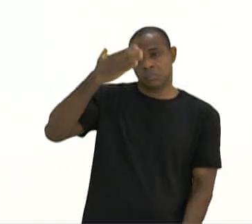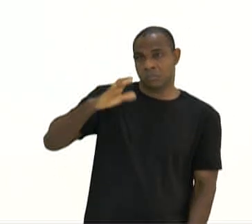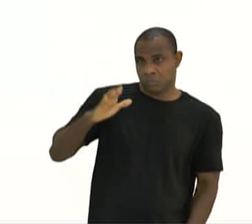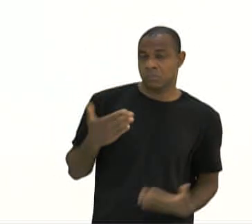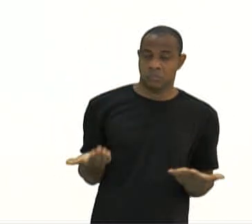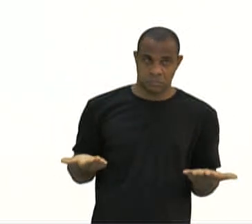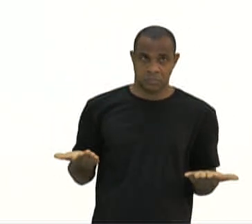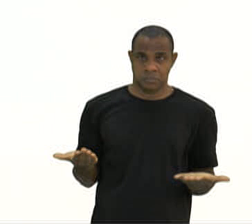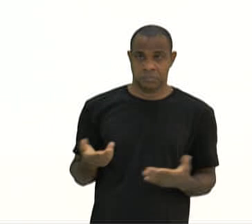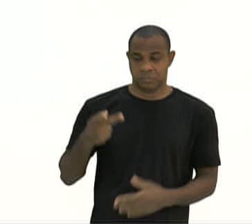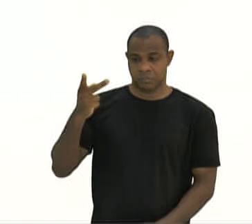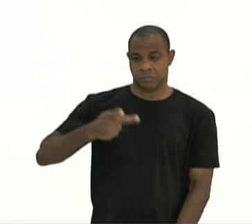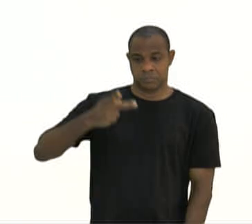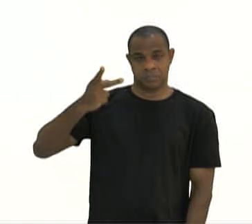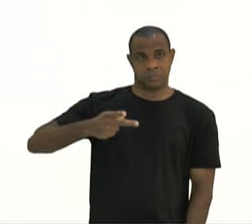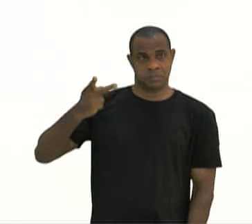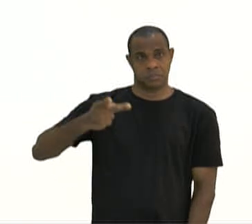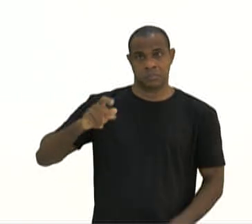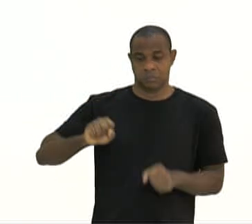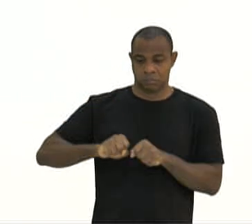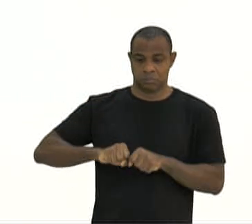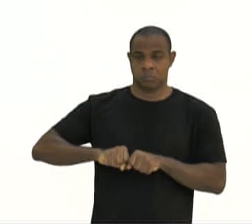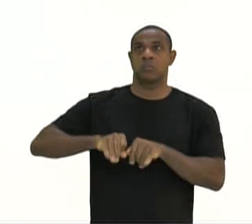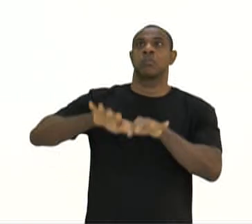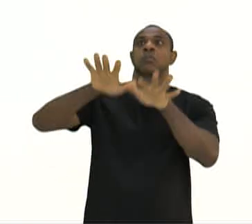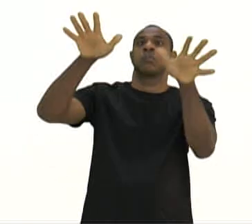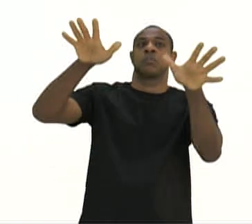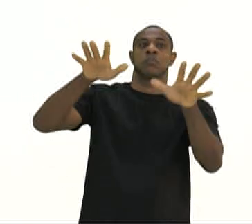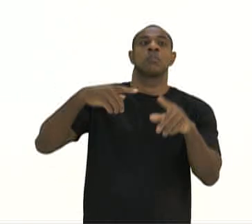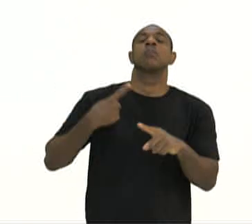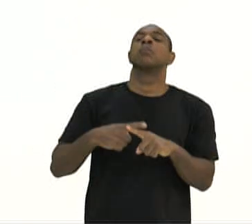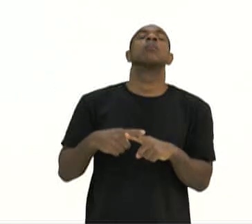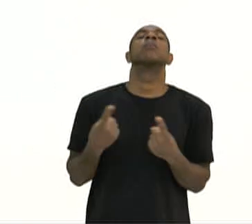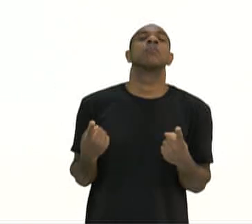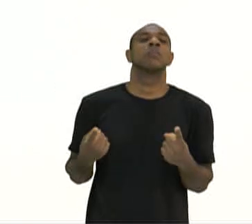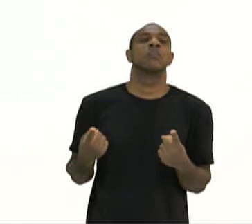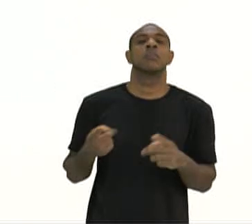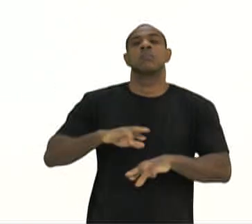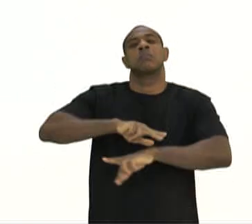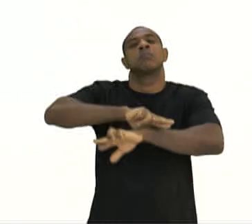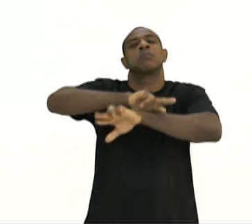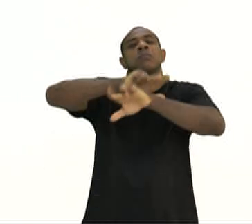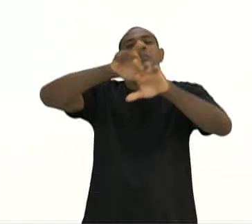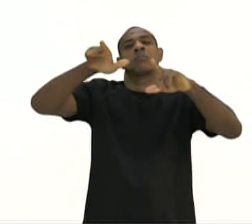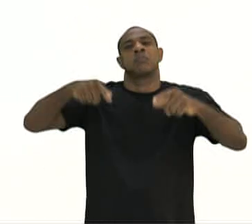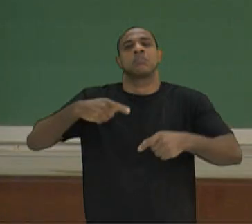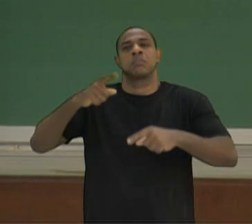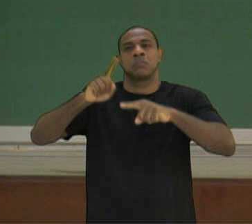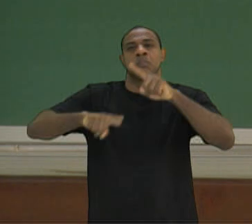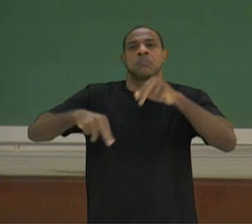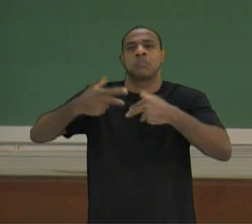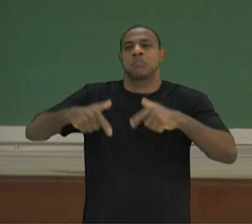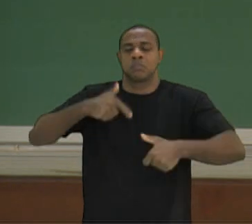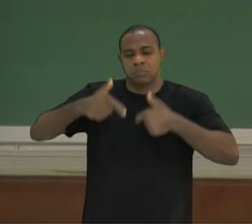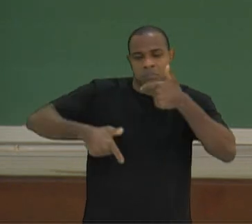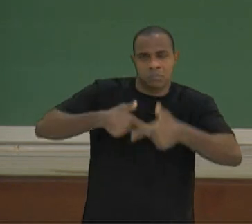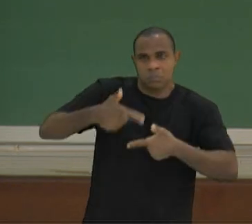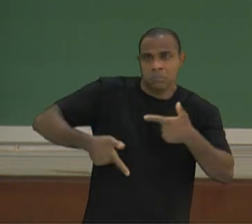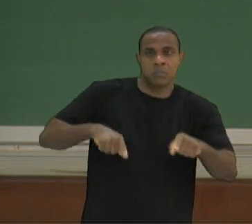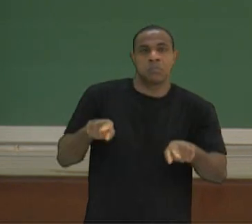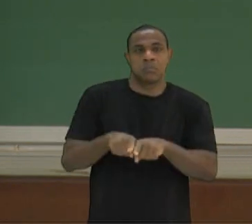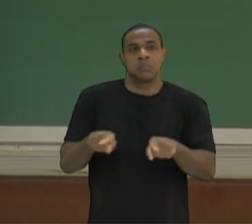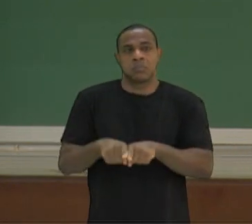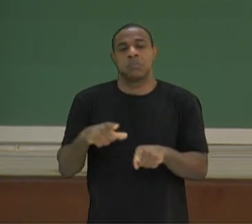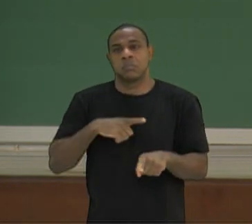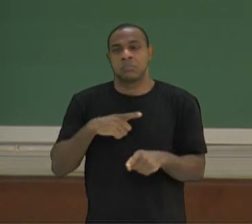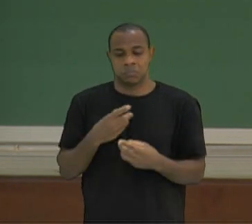influência dessas duas cidades se estende para todo o Brasil. Devido a quê? A diversidade de produtos, serviços e atividades